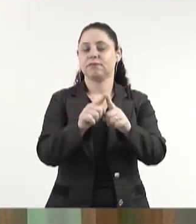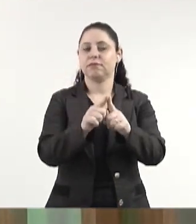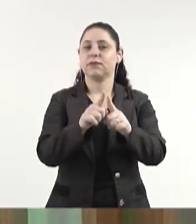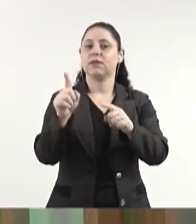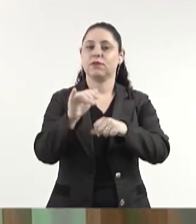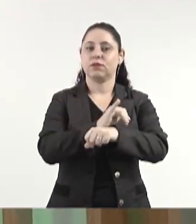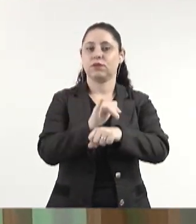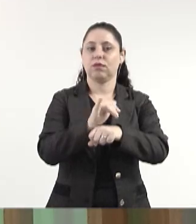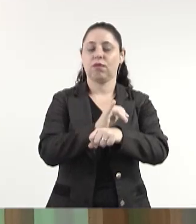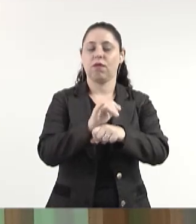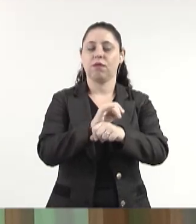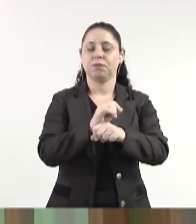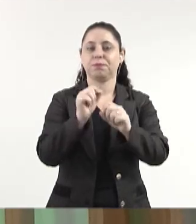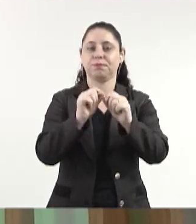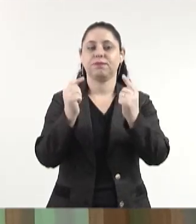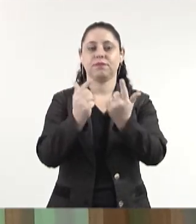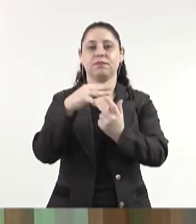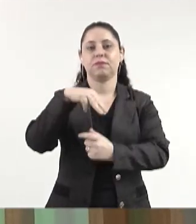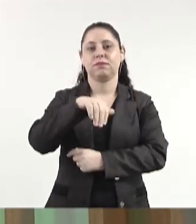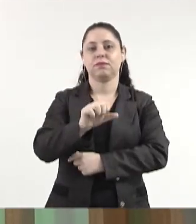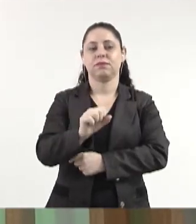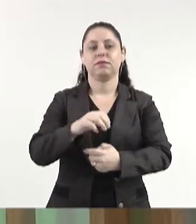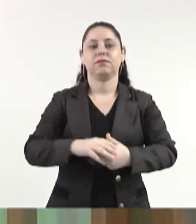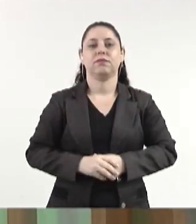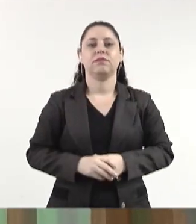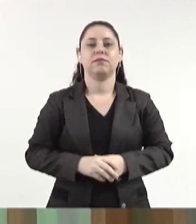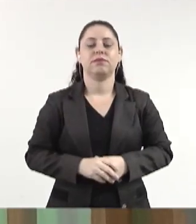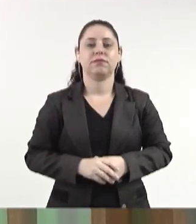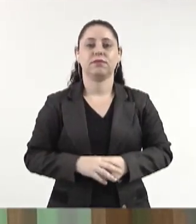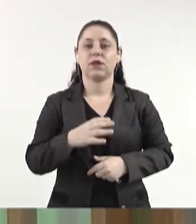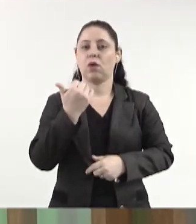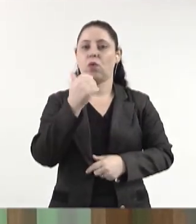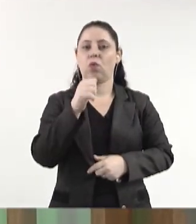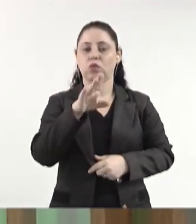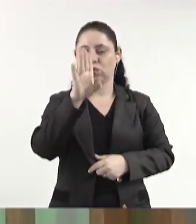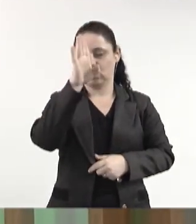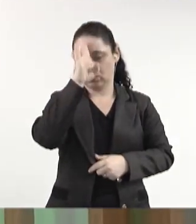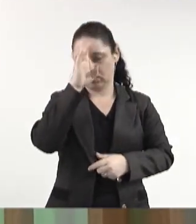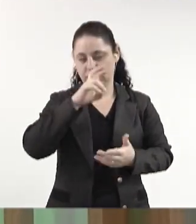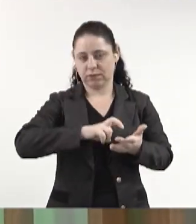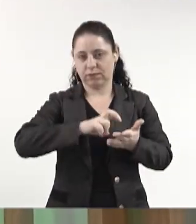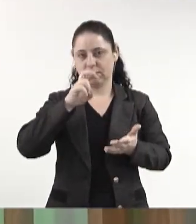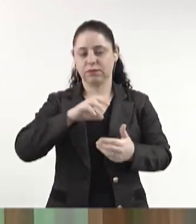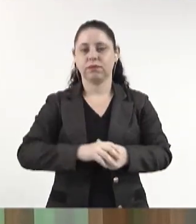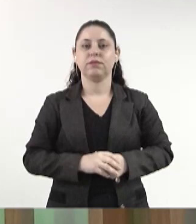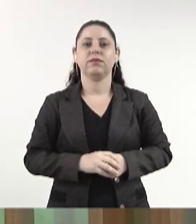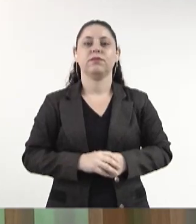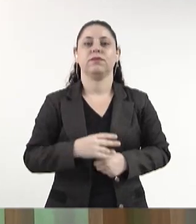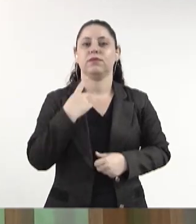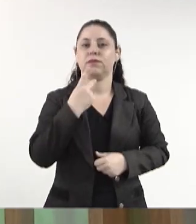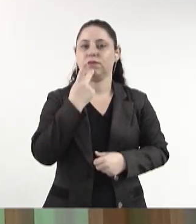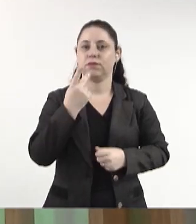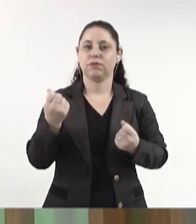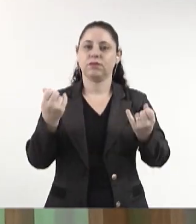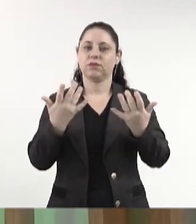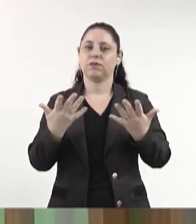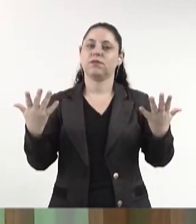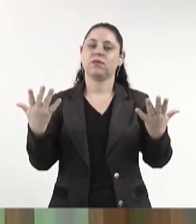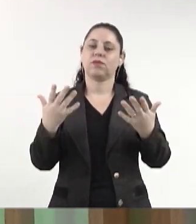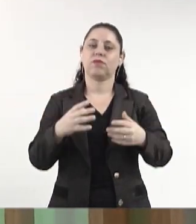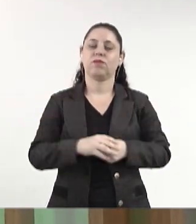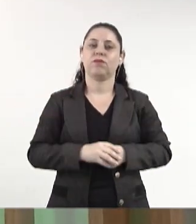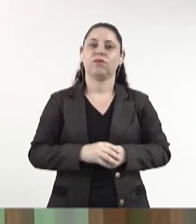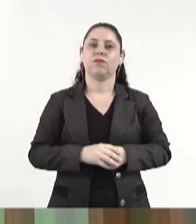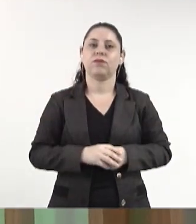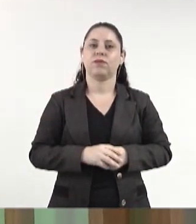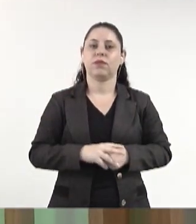lá no nosso YouTube, o Assembleia Legislativa de MS, às 8 horas da manhã. E a gente começa falando sobre